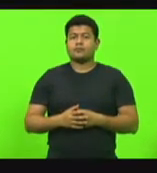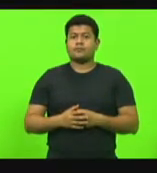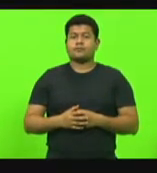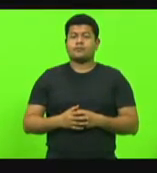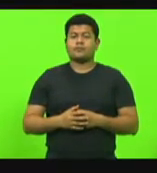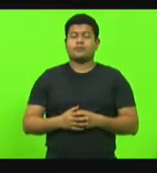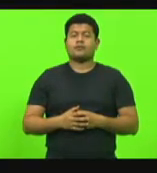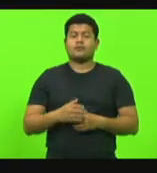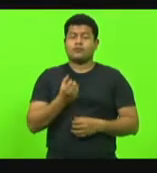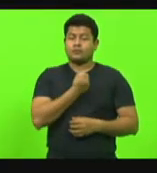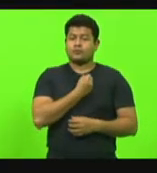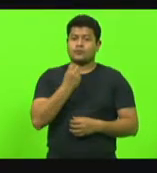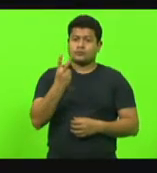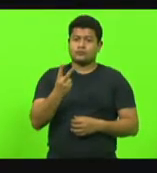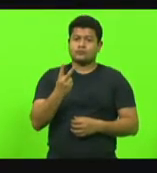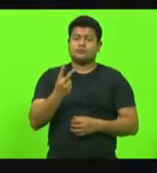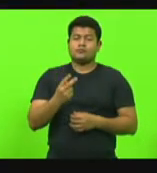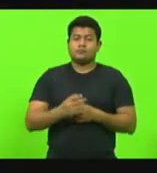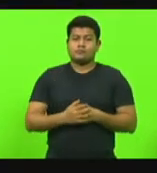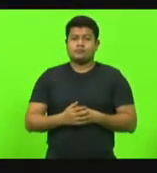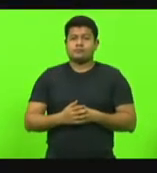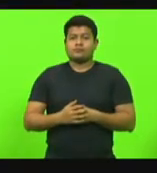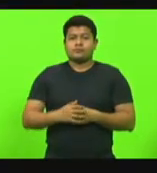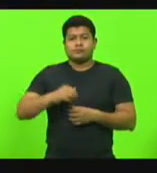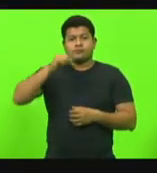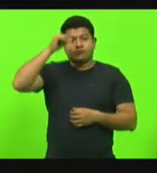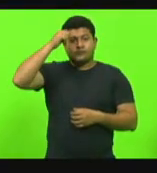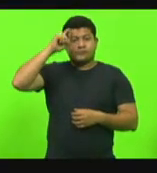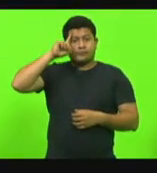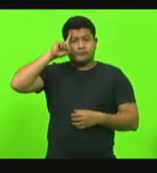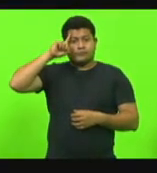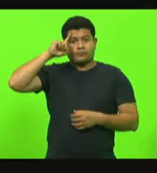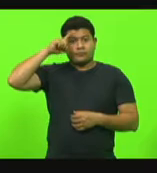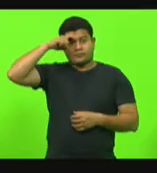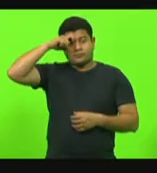Voto 2, presidente. Como vota deputado Marcos Vieira?